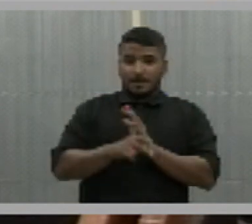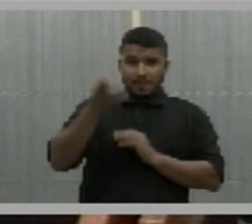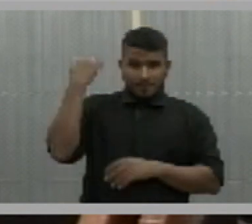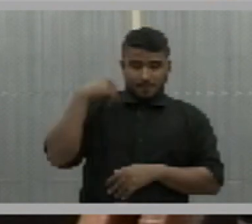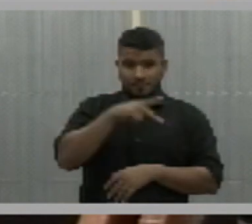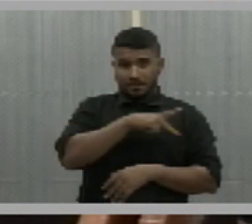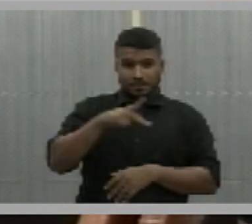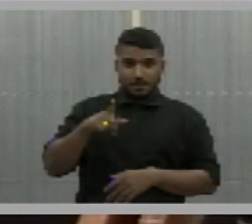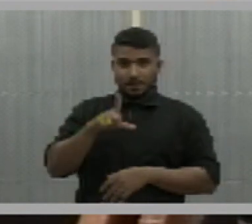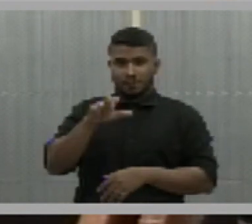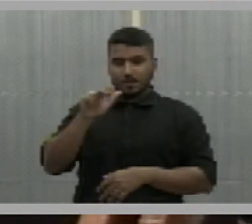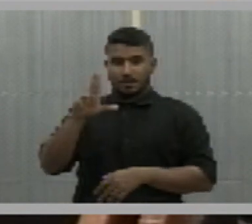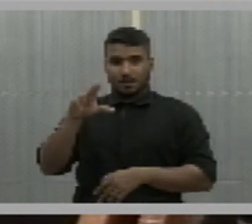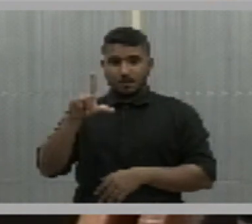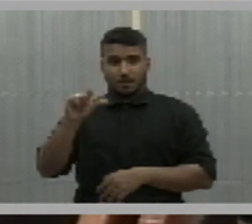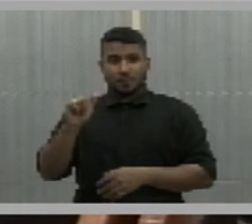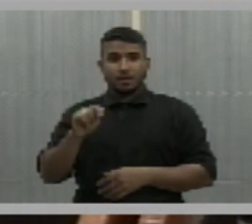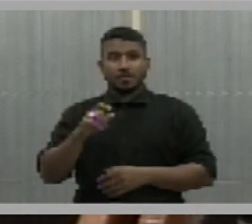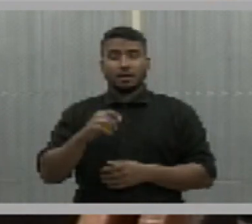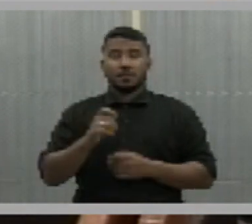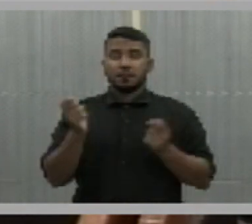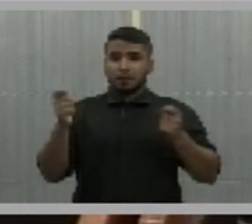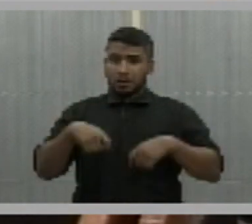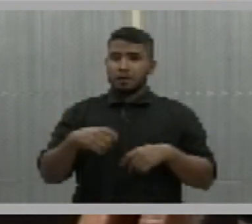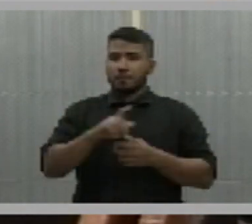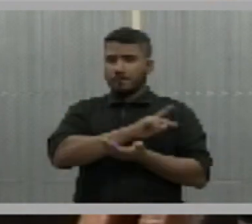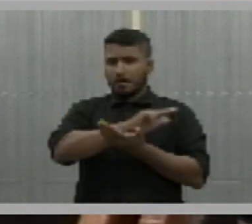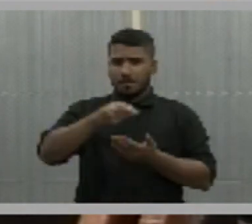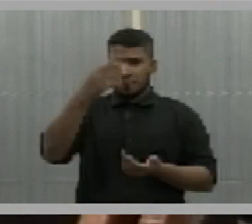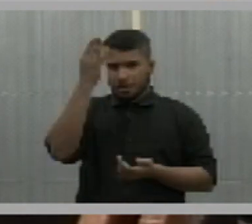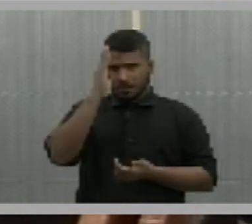Lula, e que permitiu que